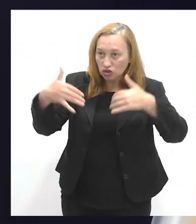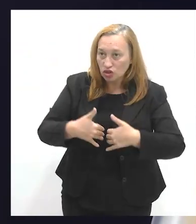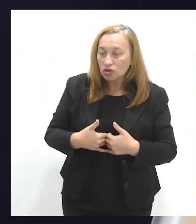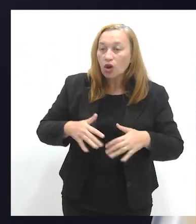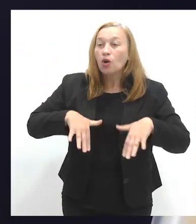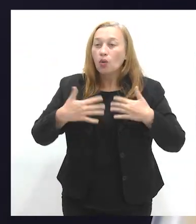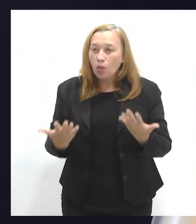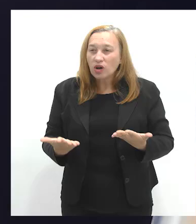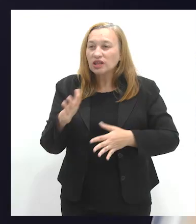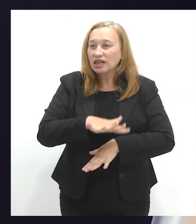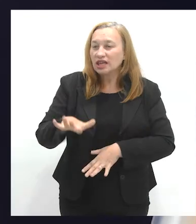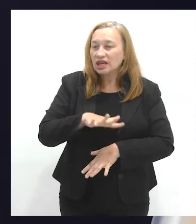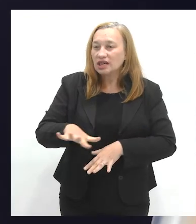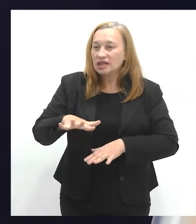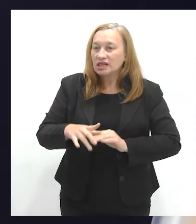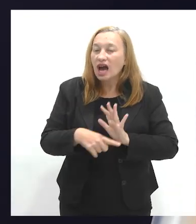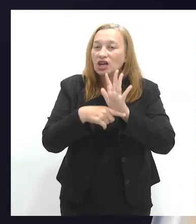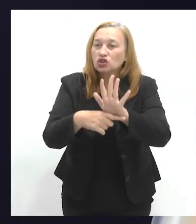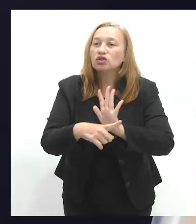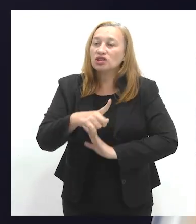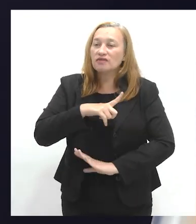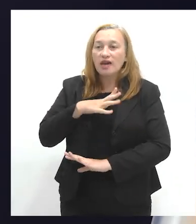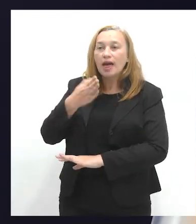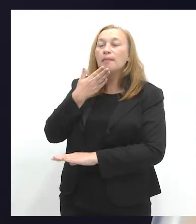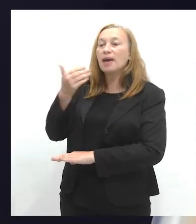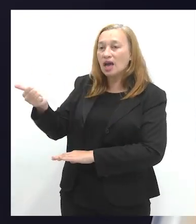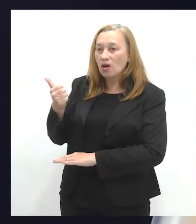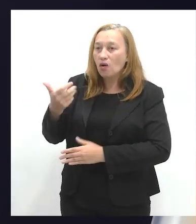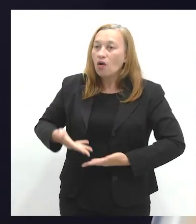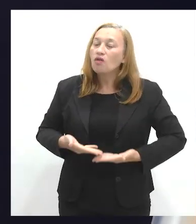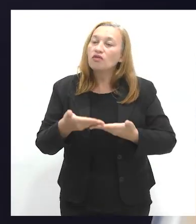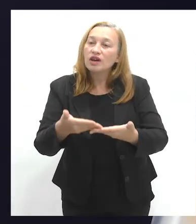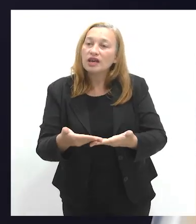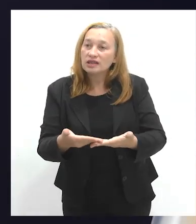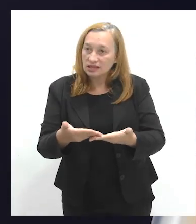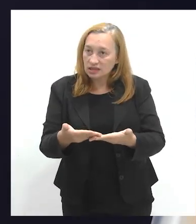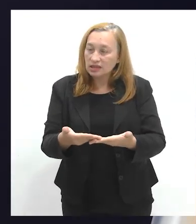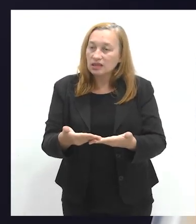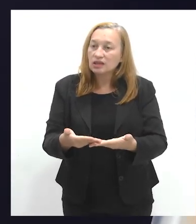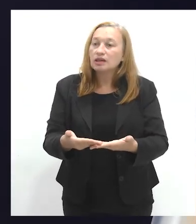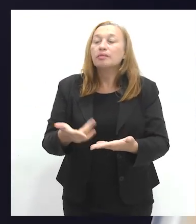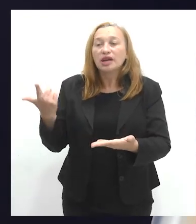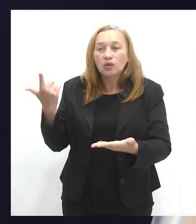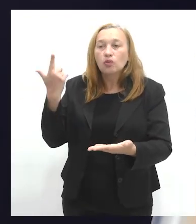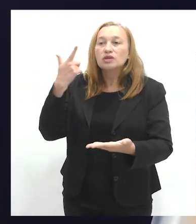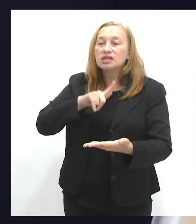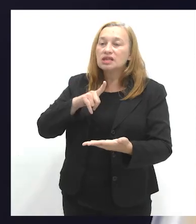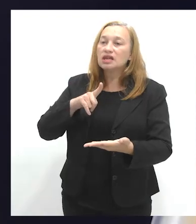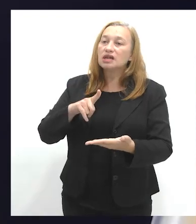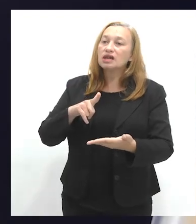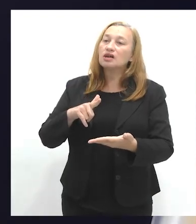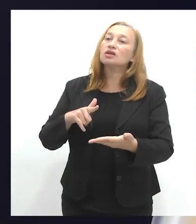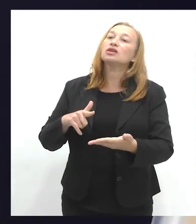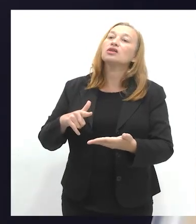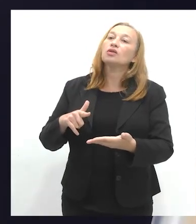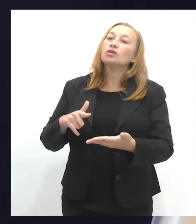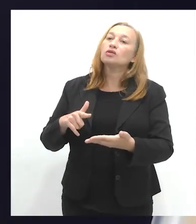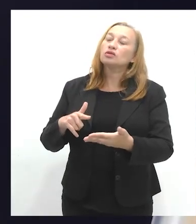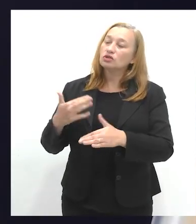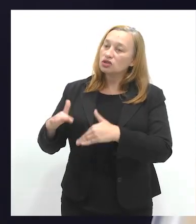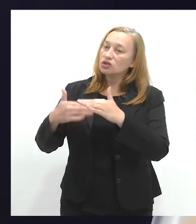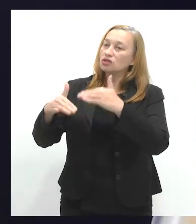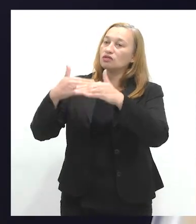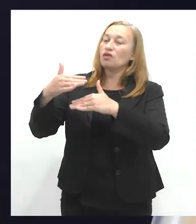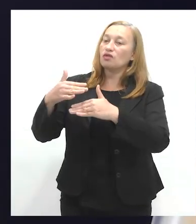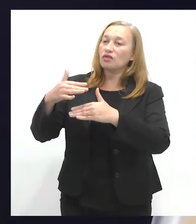essa criança receber ajuda, melhor. A gente oferece uma intervenção precoce para que ela consiga, né, se ver